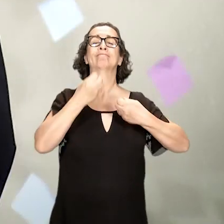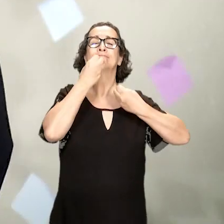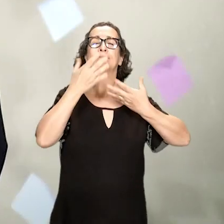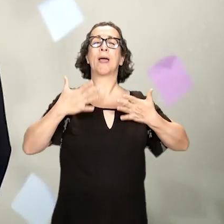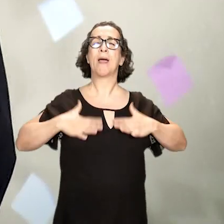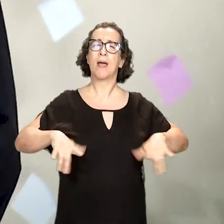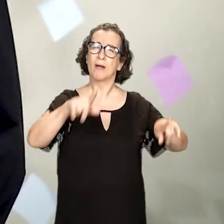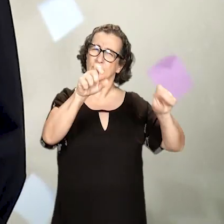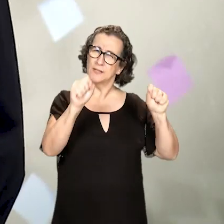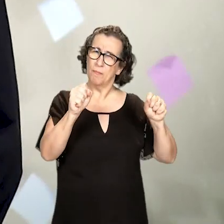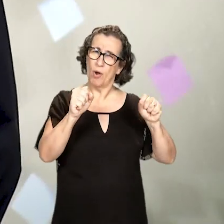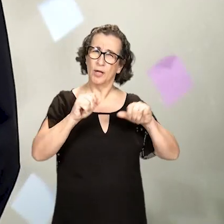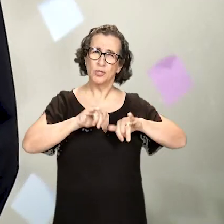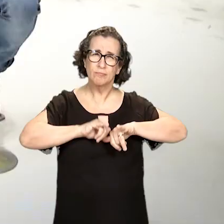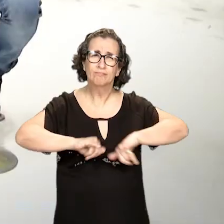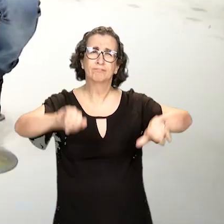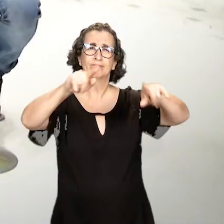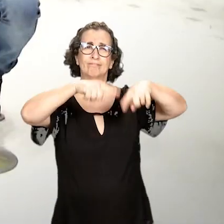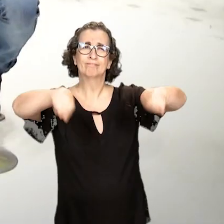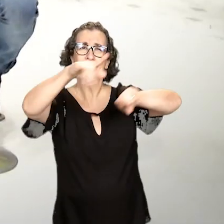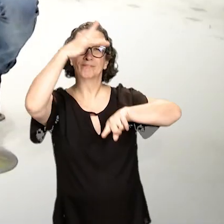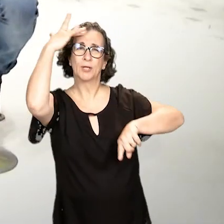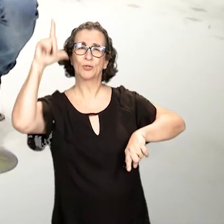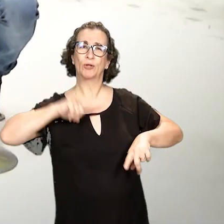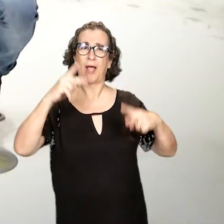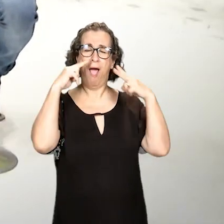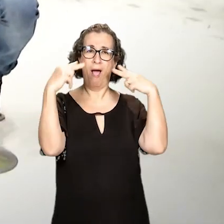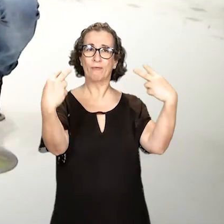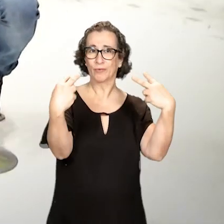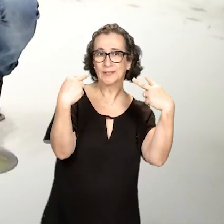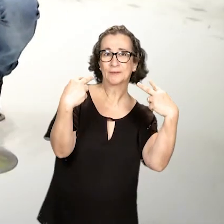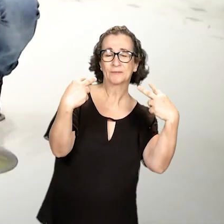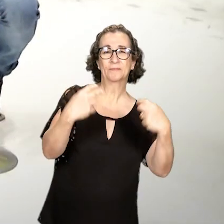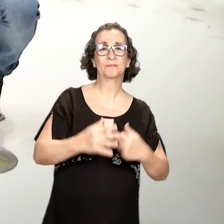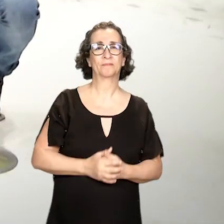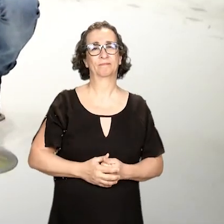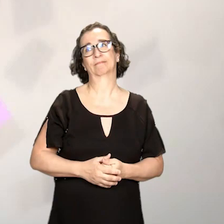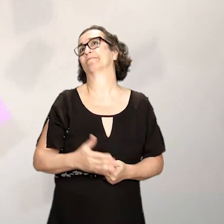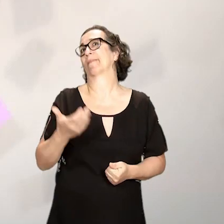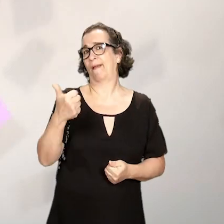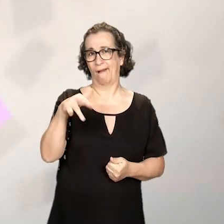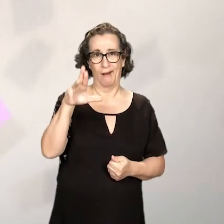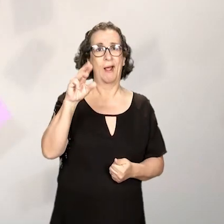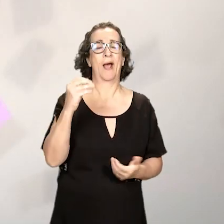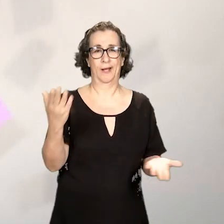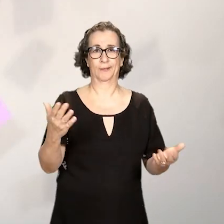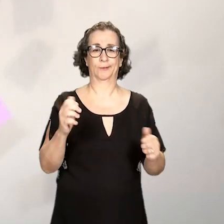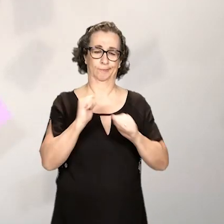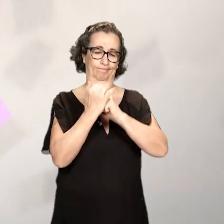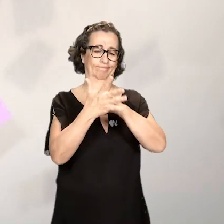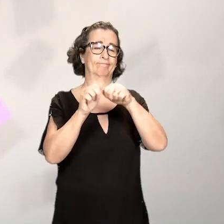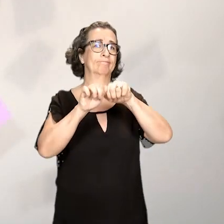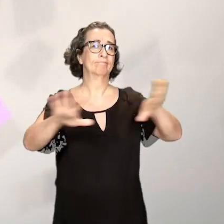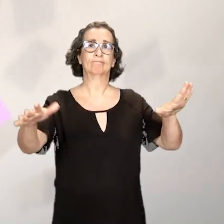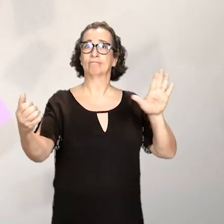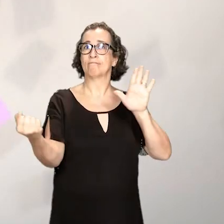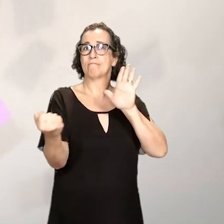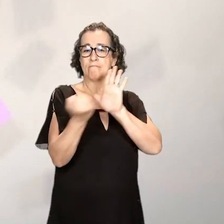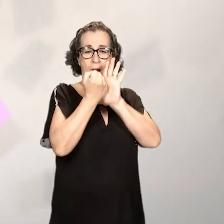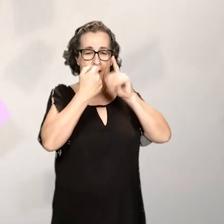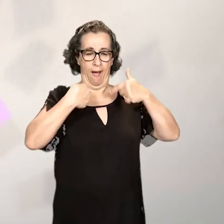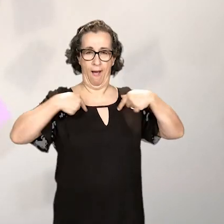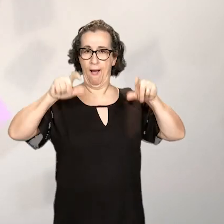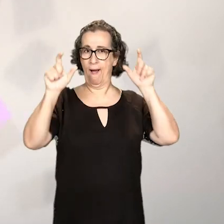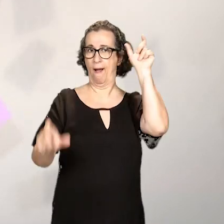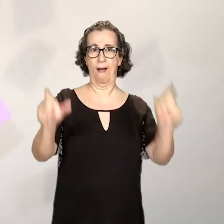sobre isso para quem está nos vendo em casa Bárbara Claro William é com certeza panema as marcas em todos nós